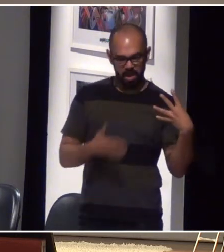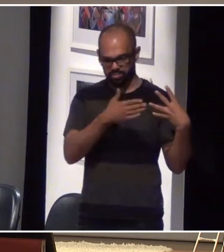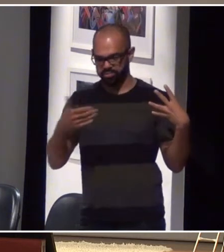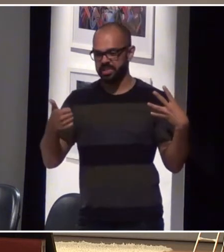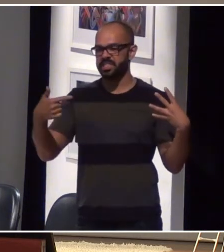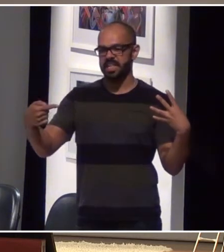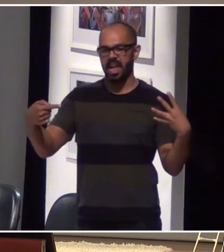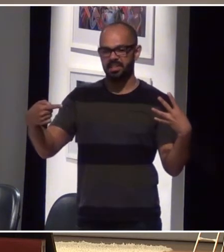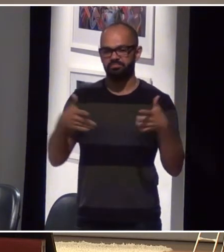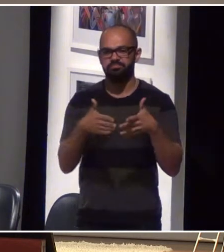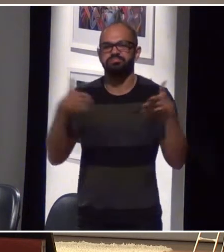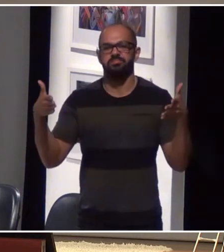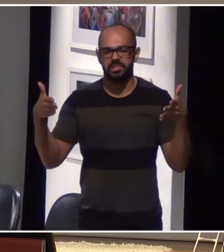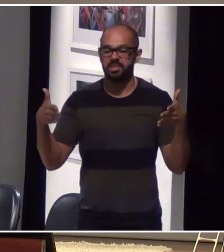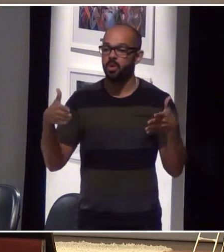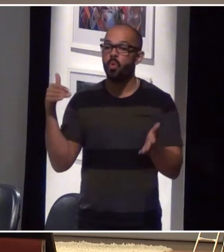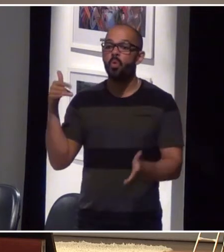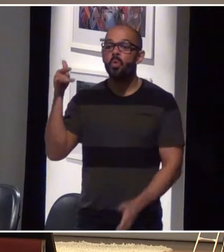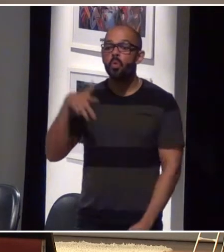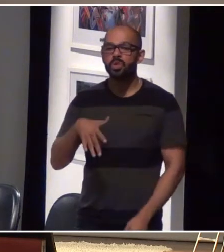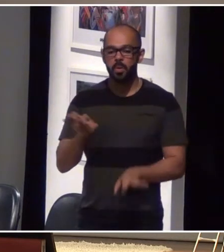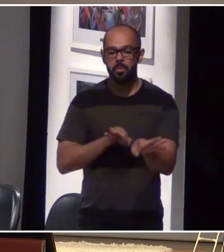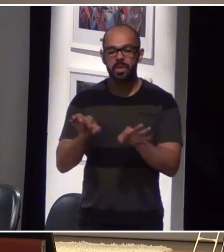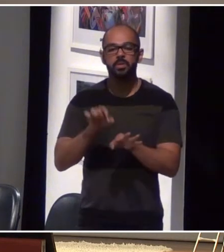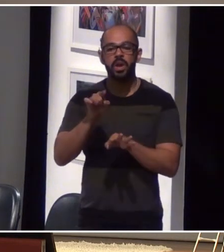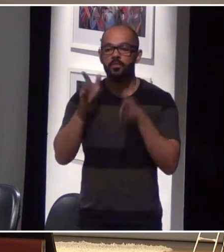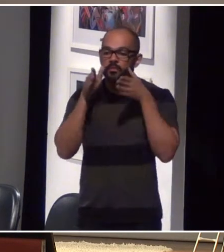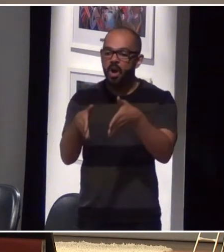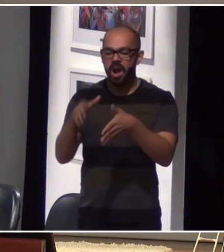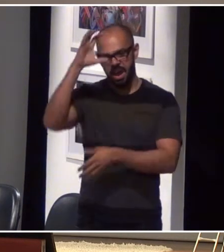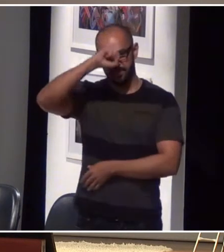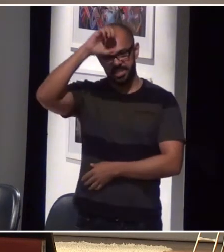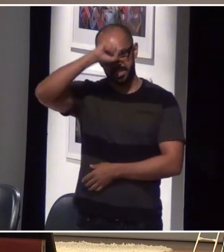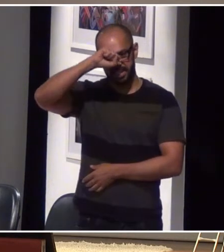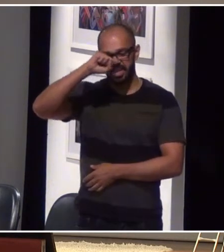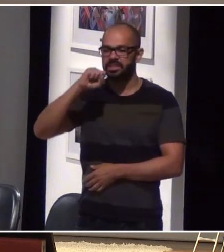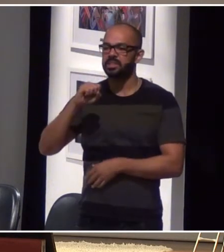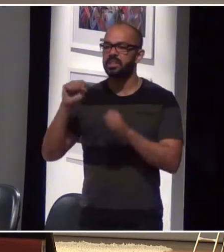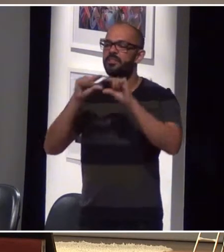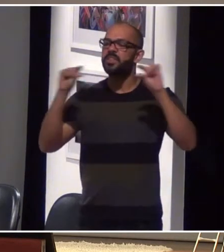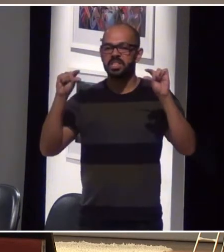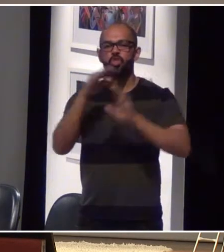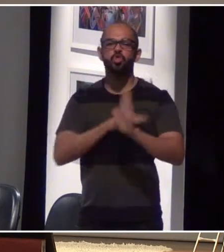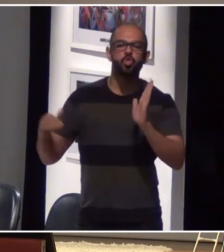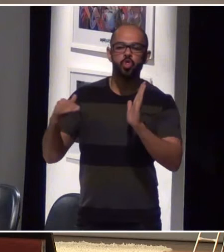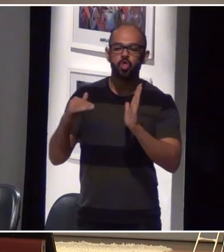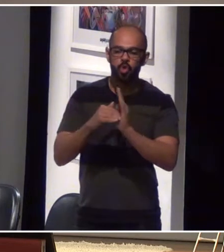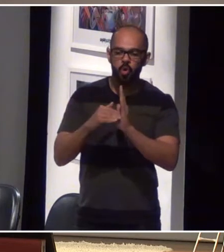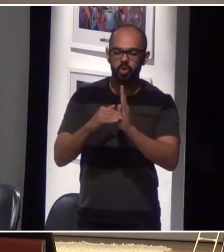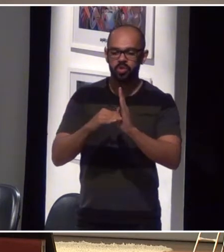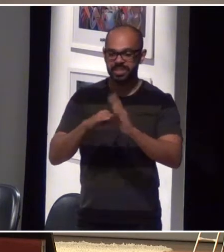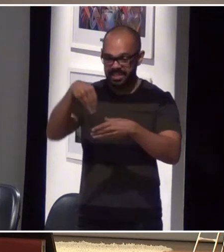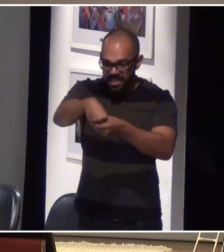17. O último plano tem como grande foco a aprendizagem. O slogan é todos na